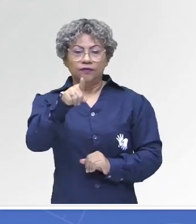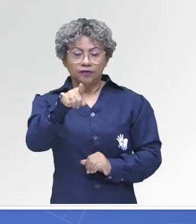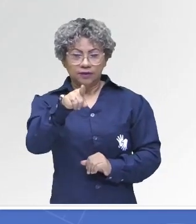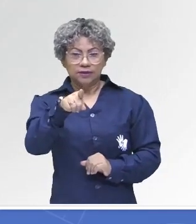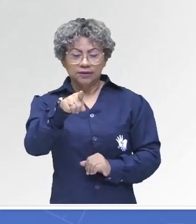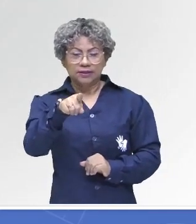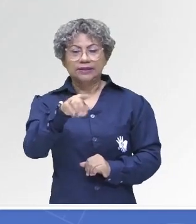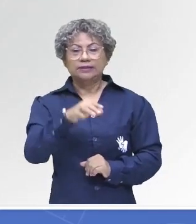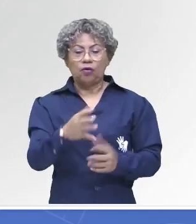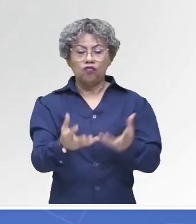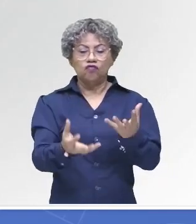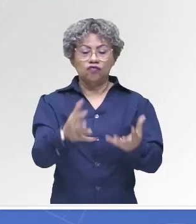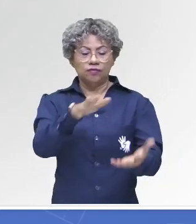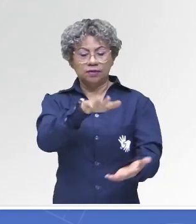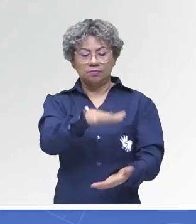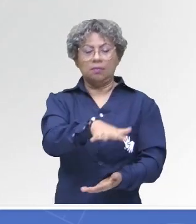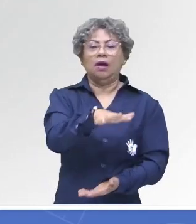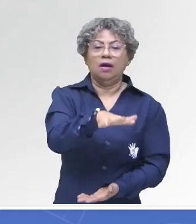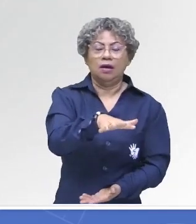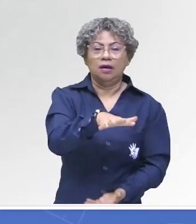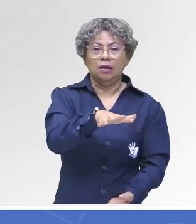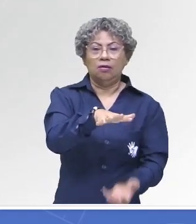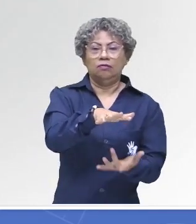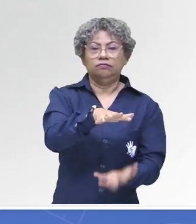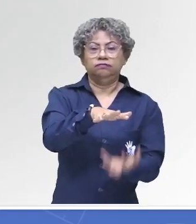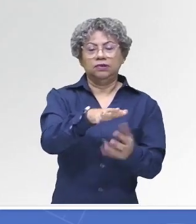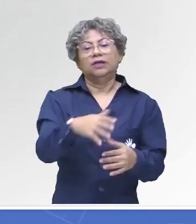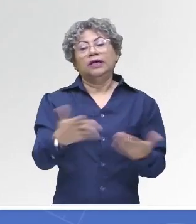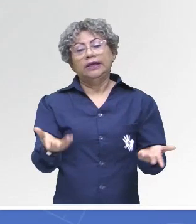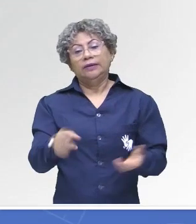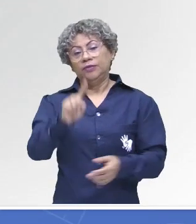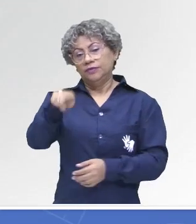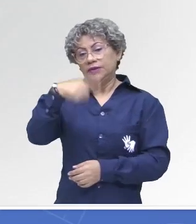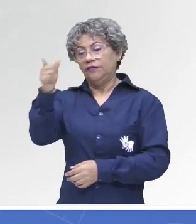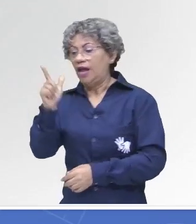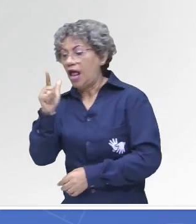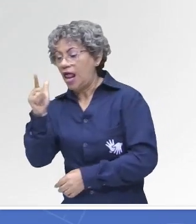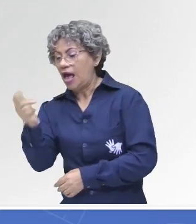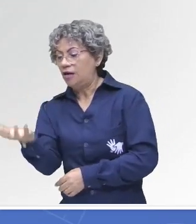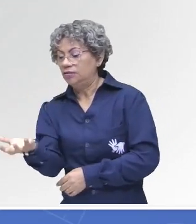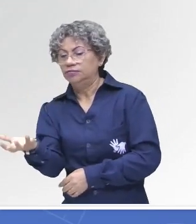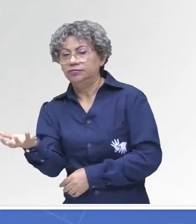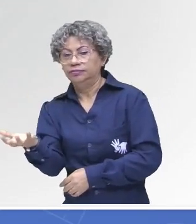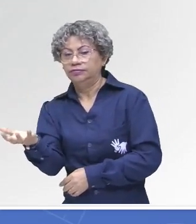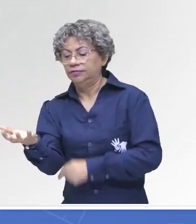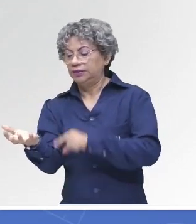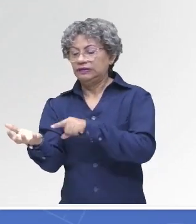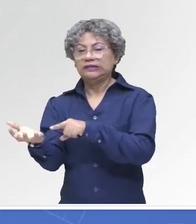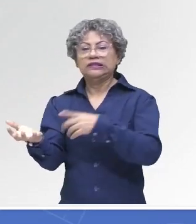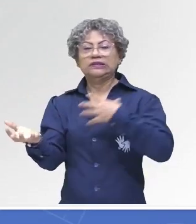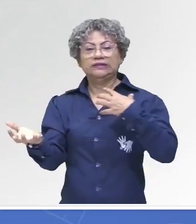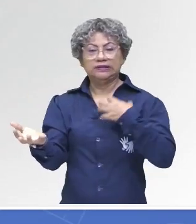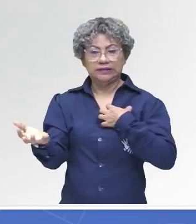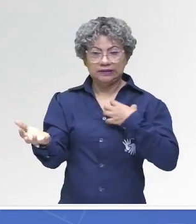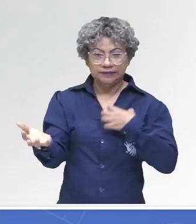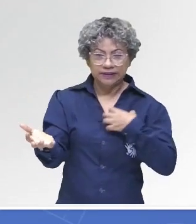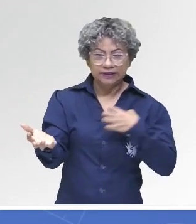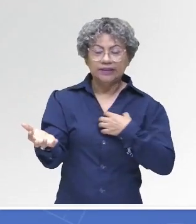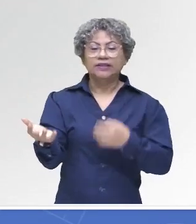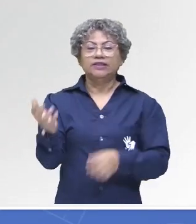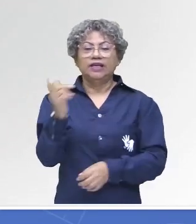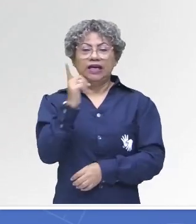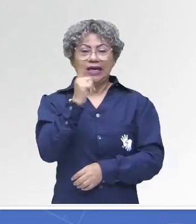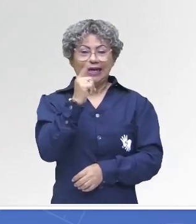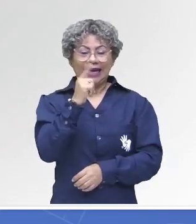mão e aí você vai e coloca a mão debaixo da torneira, automaticamente você já vai sentir que a água está